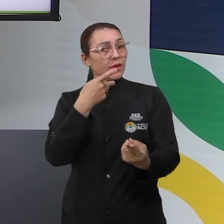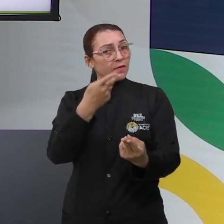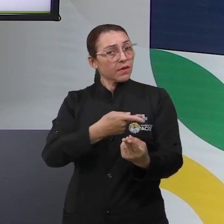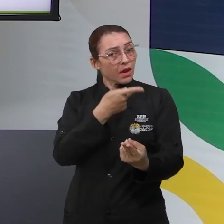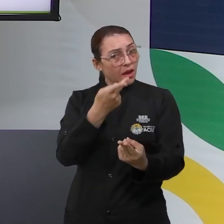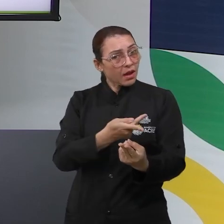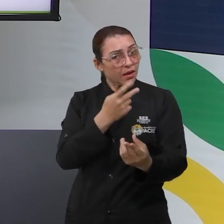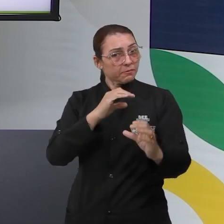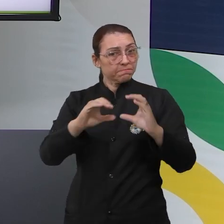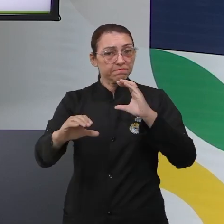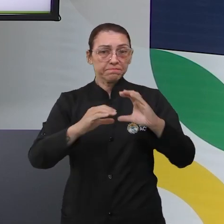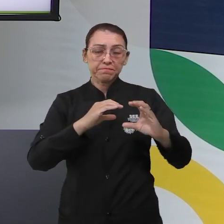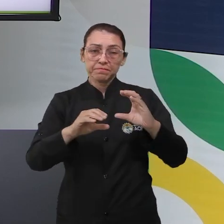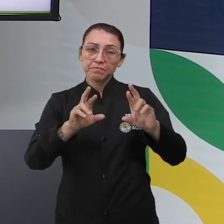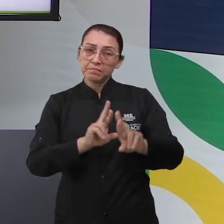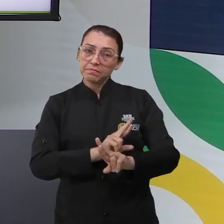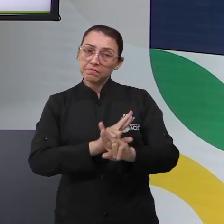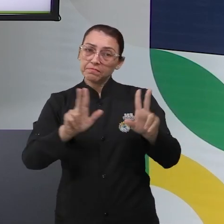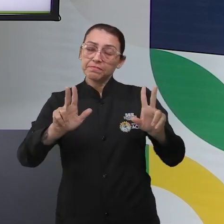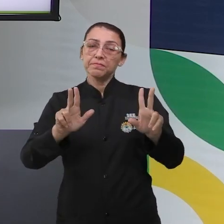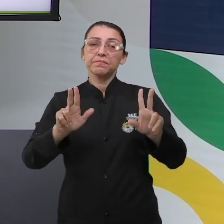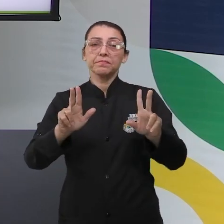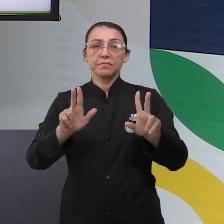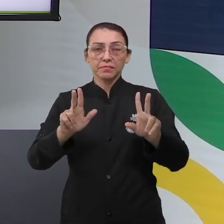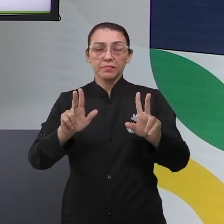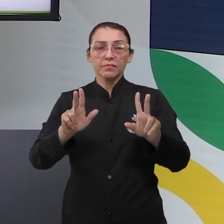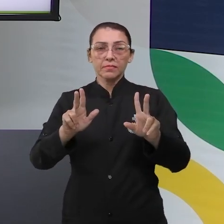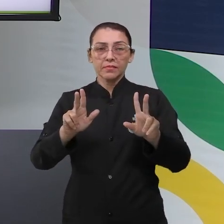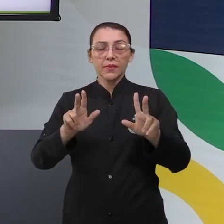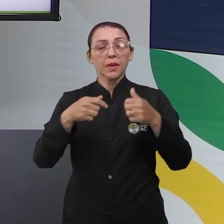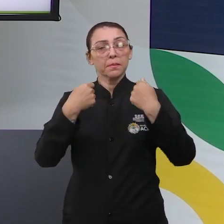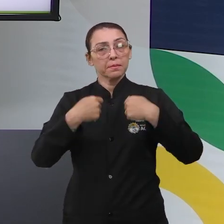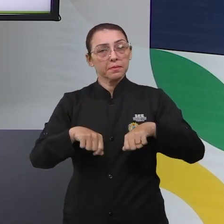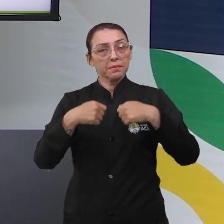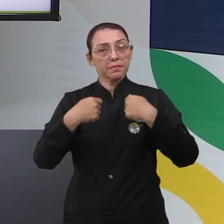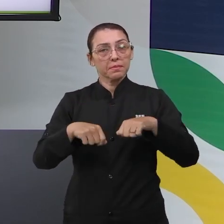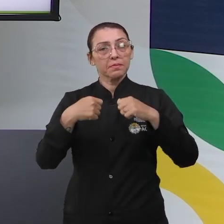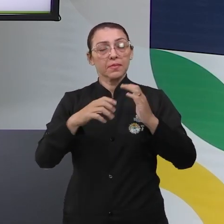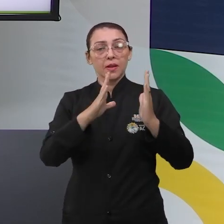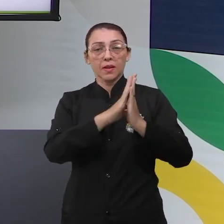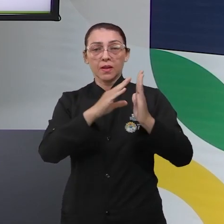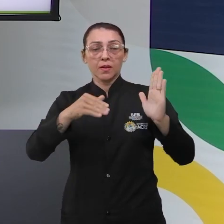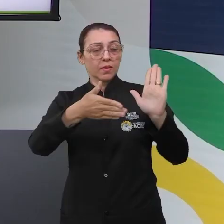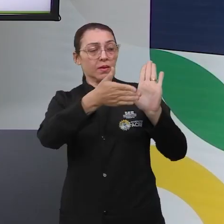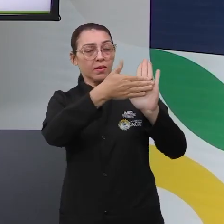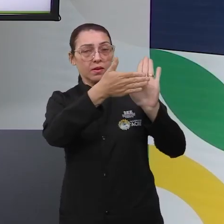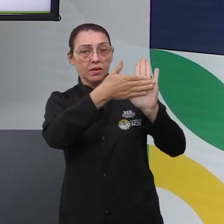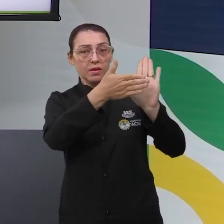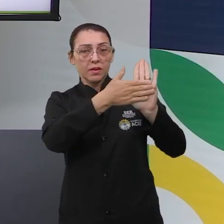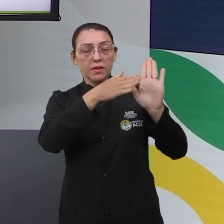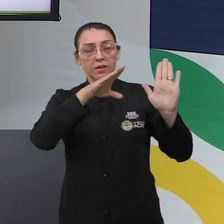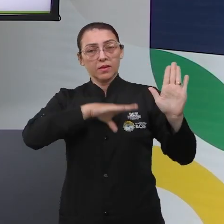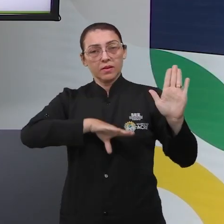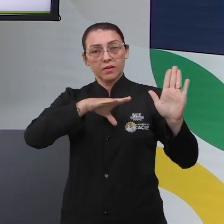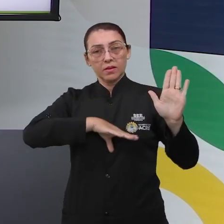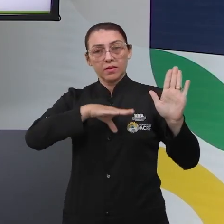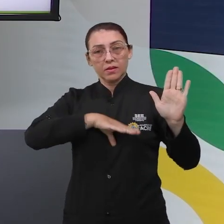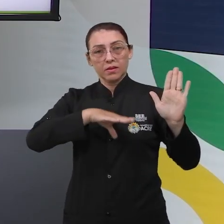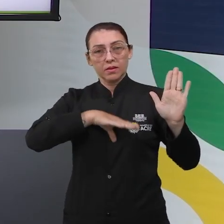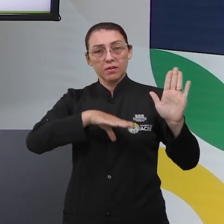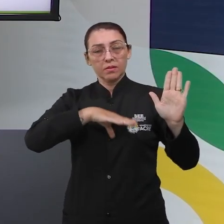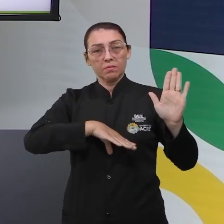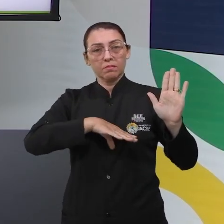se comunica com a linguagem informal. Pelo contrário, você precisa seguir uma norma padrão da língua portuguesa.